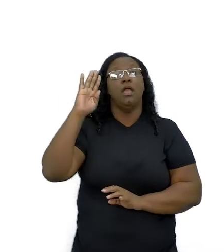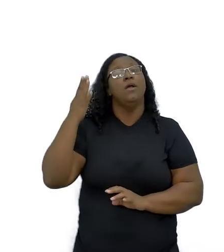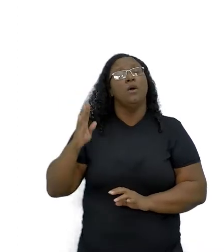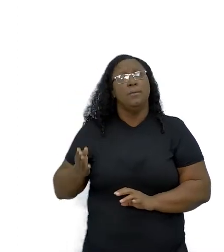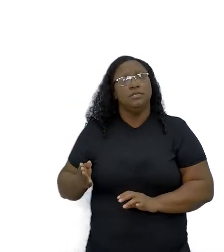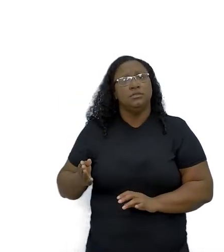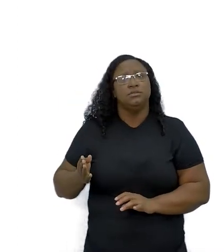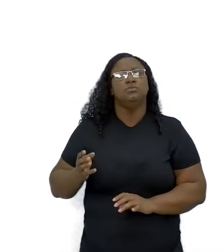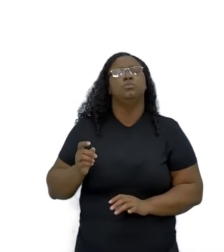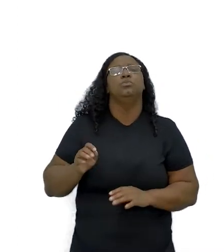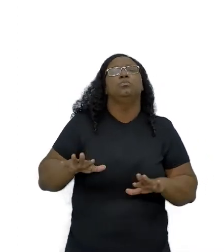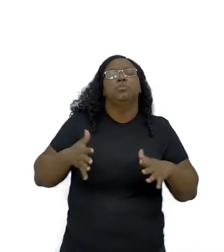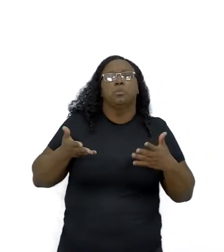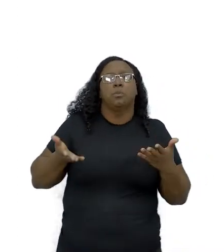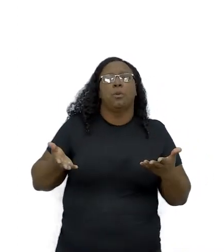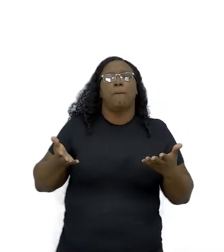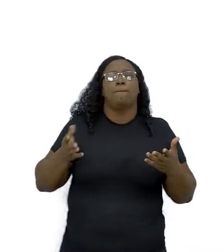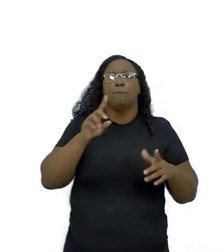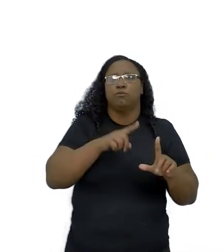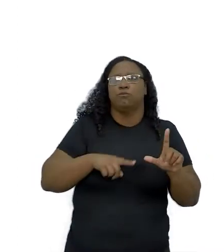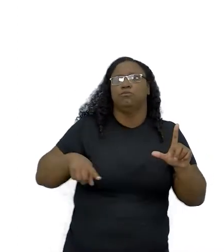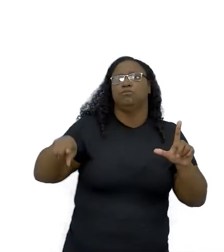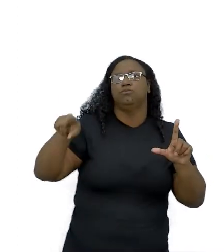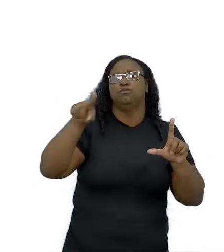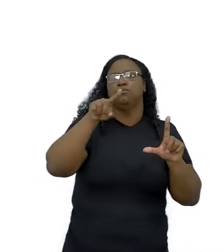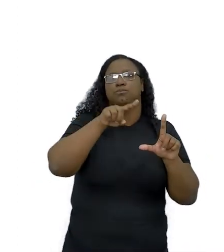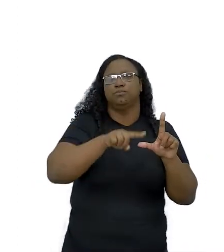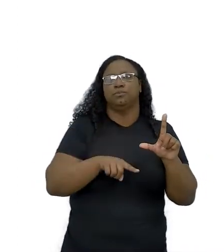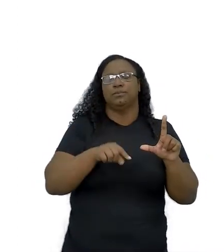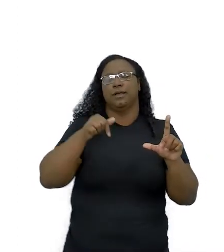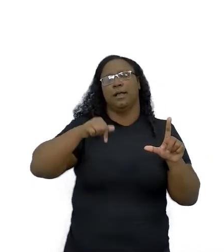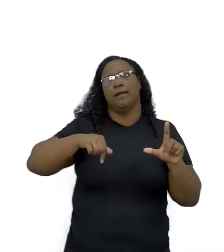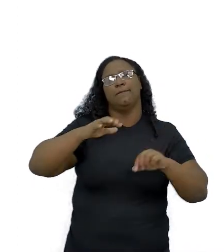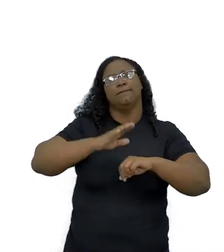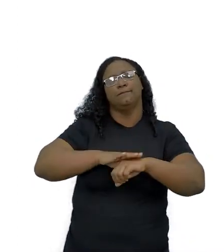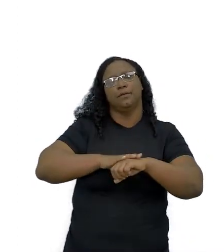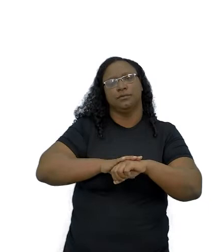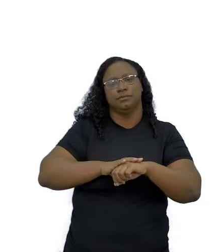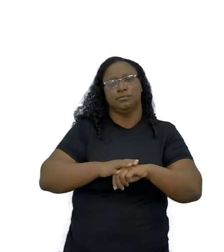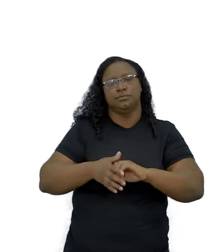que é a matriz energética? Todo tipo de energia que é produzida aqui no Brasil.